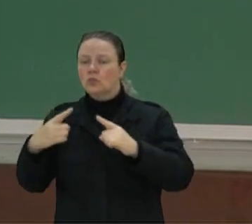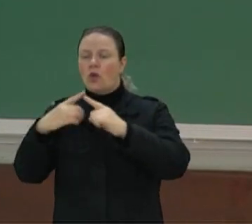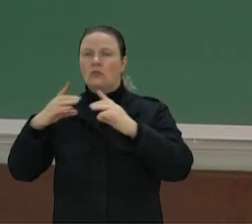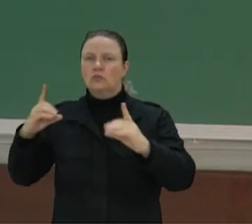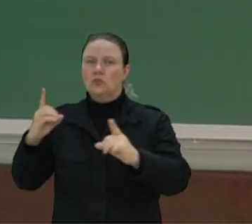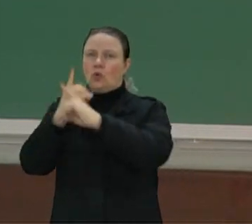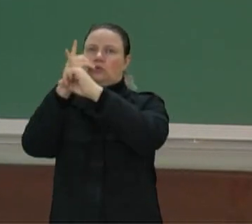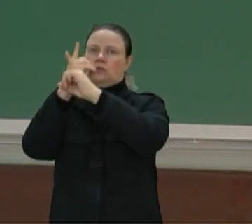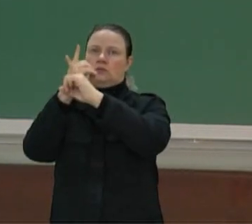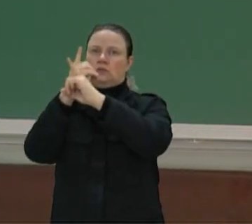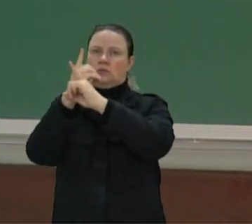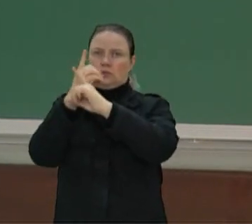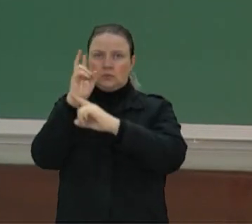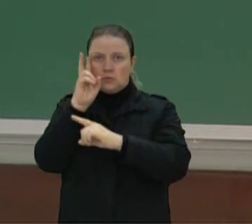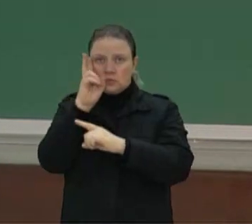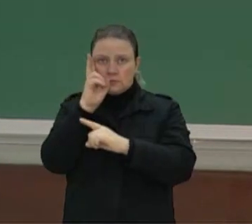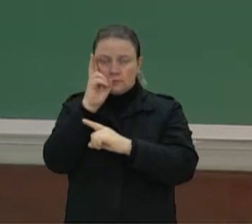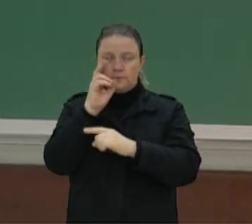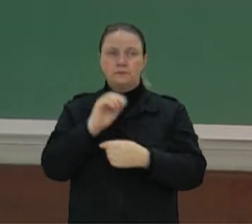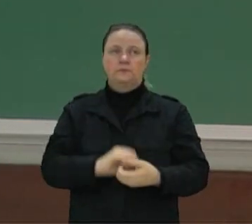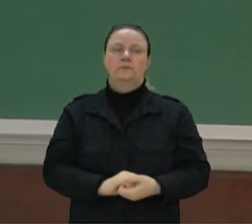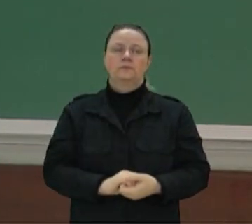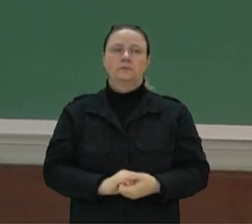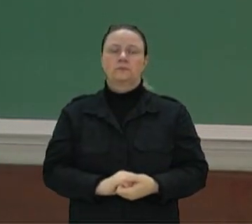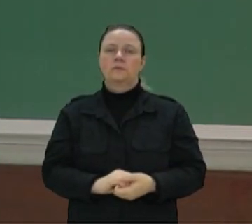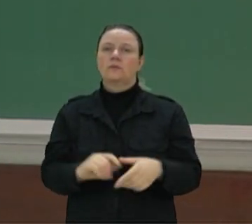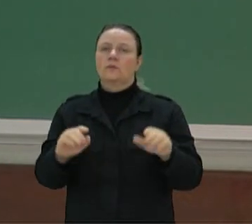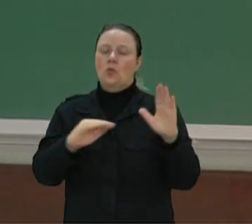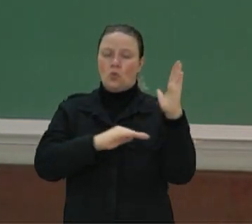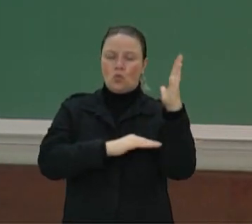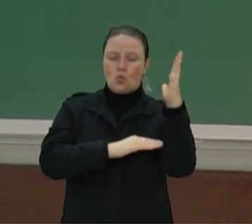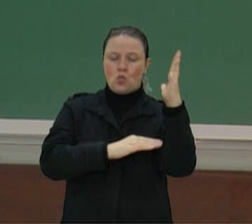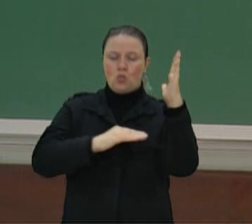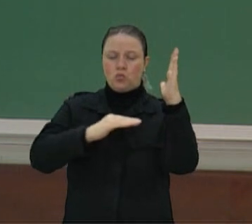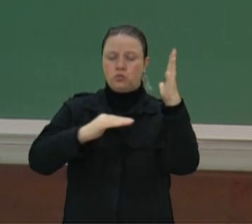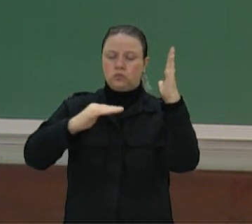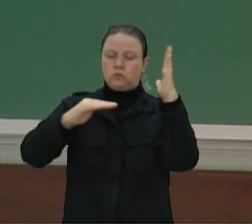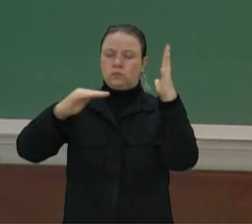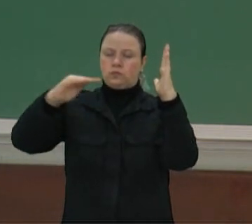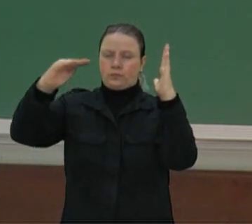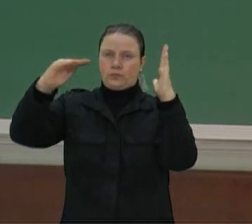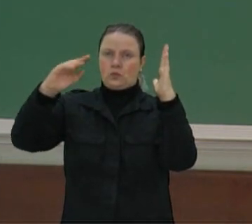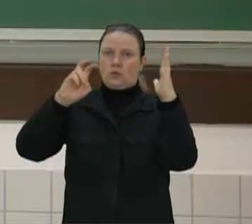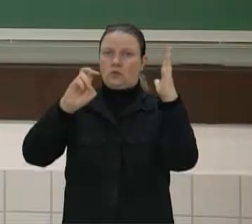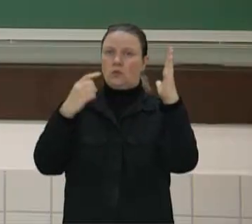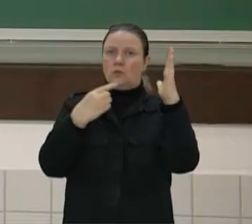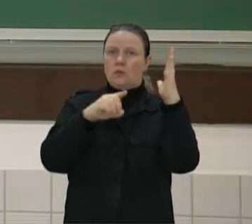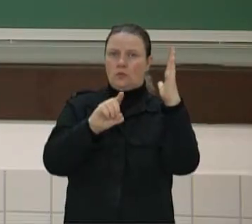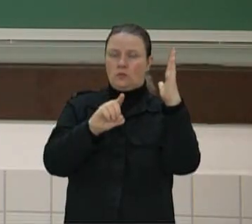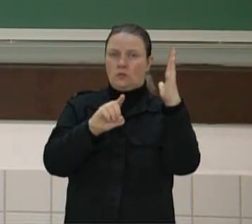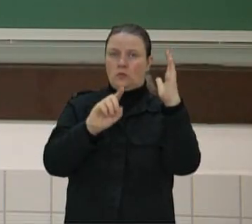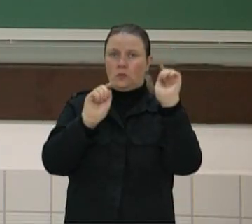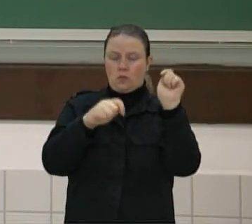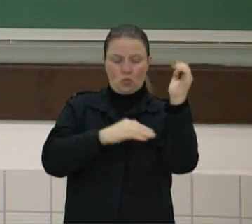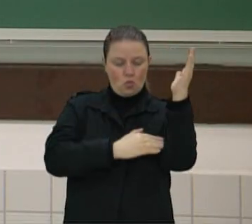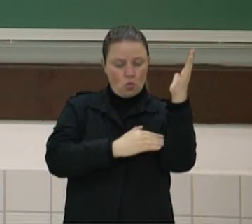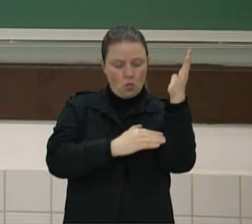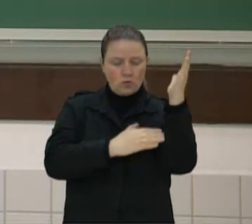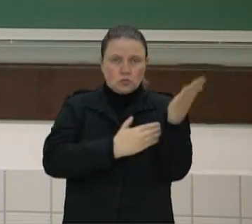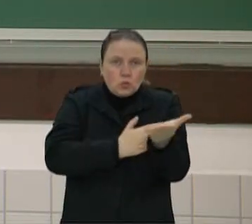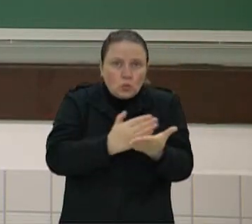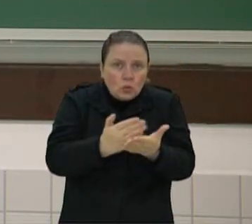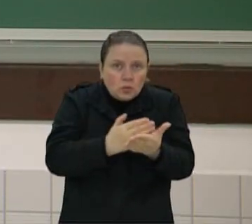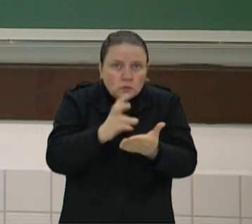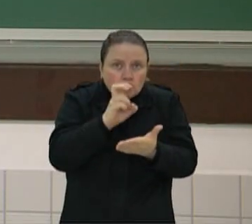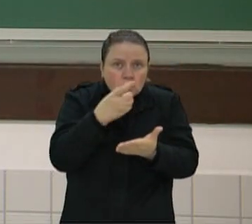né? Sai lá dos 5.000. Então, crescente sai dos 5.000. Professor, pode ser uma reta crescente